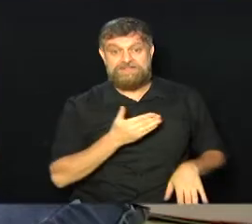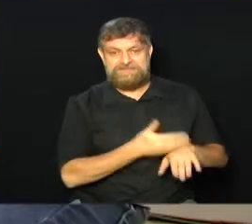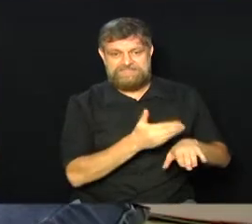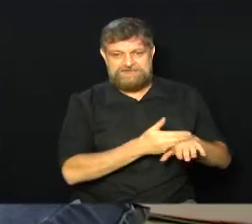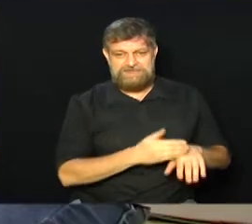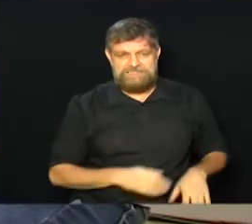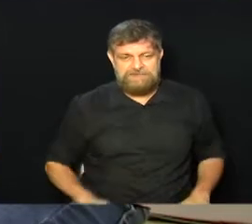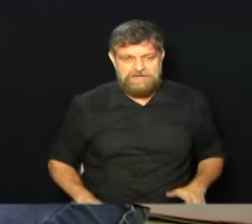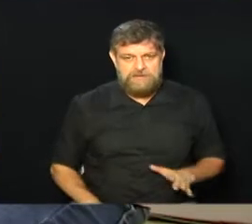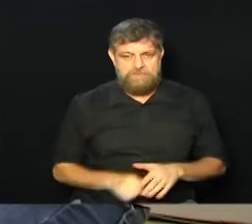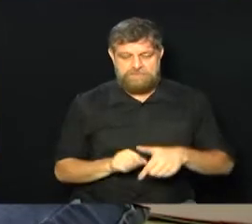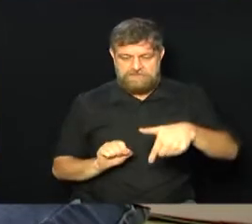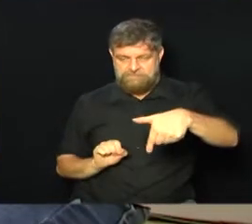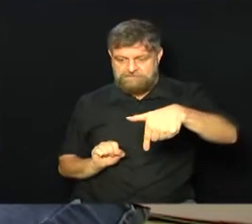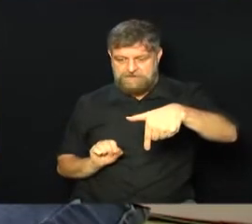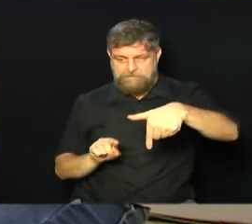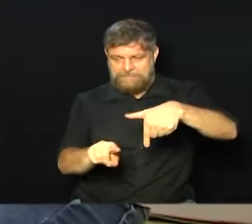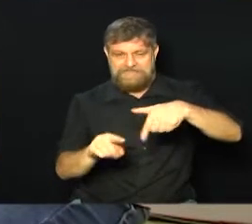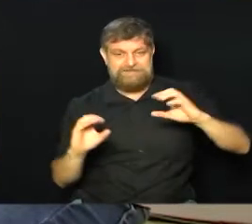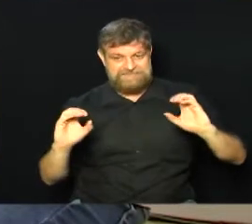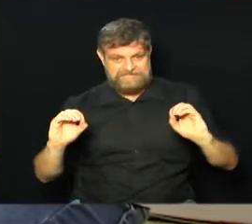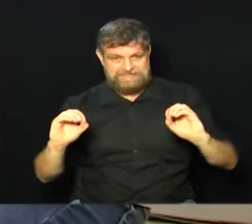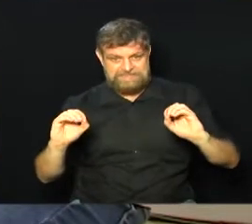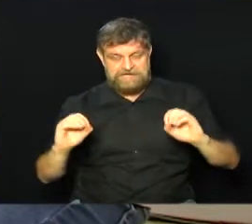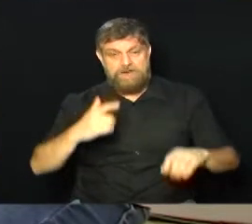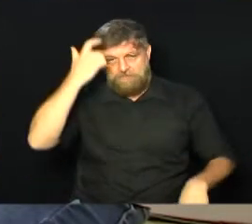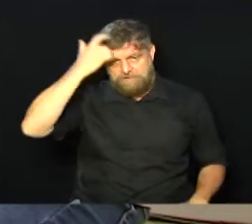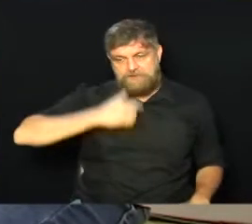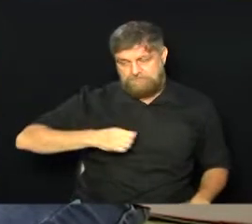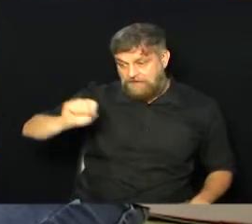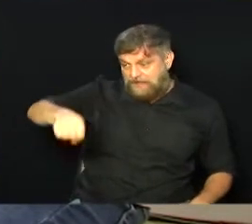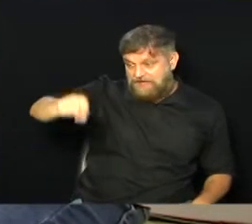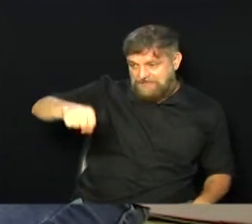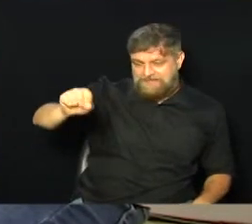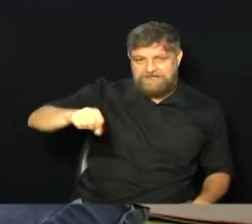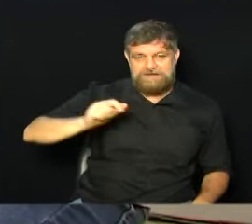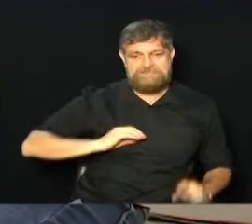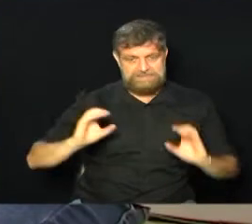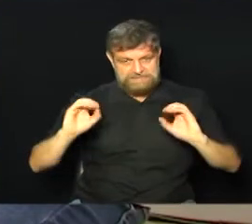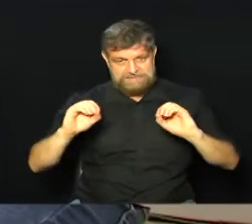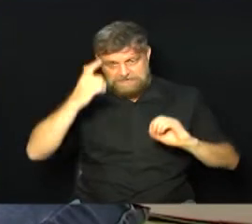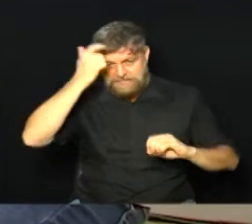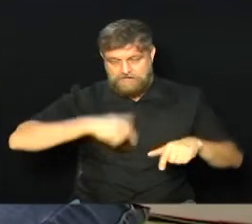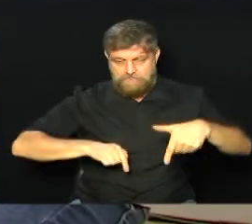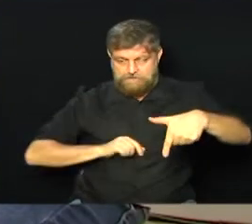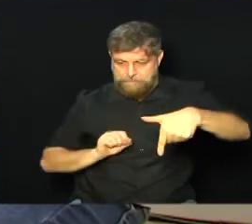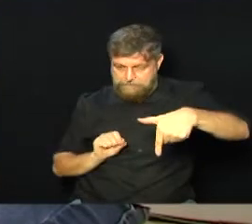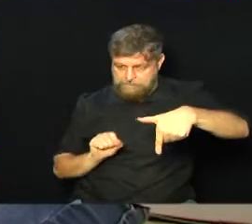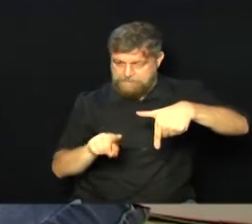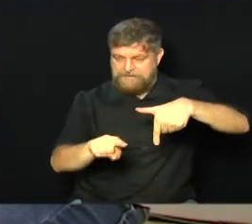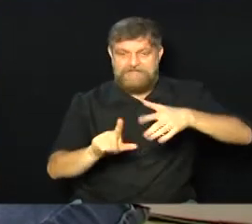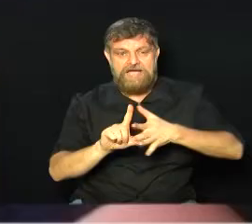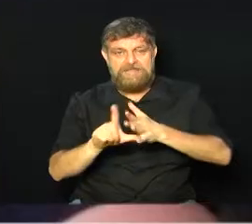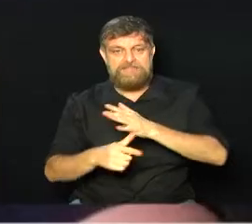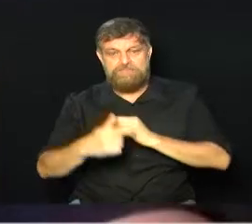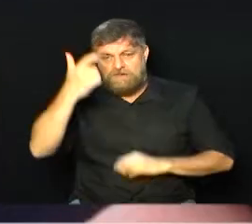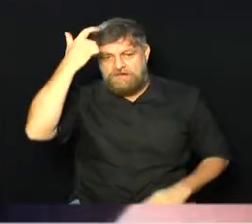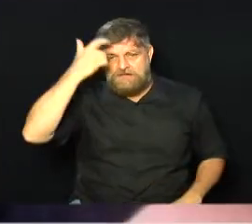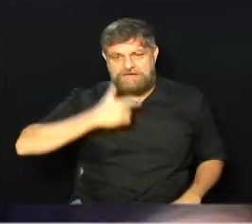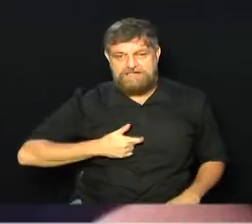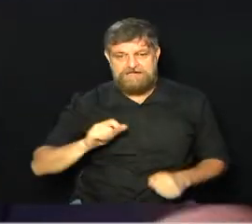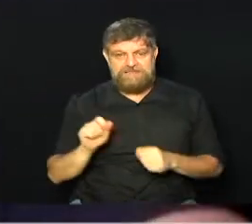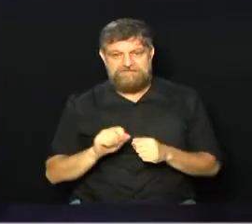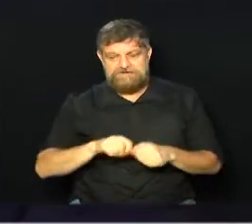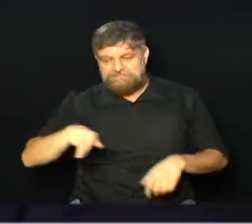o primeiro, 0-0, quando estava 0-0? Isso, 0-0. Fiz um gol de pênalti. Depois eu fiz um que eu dei uma caneta no